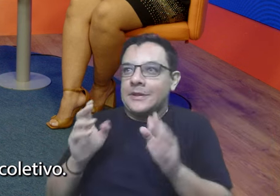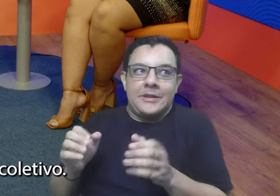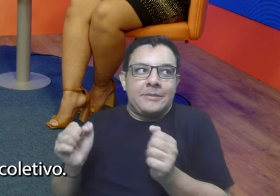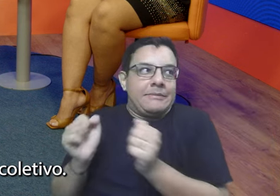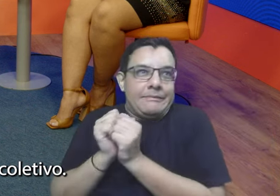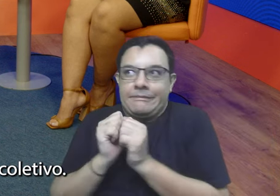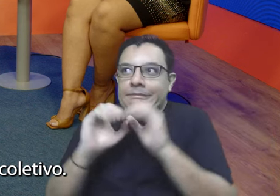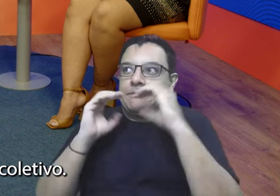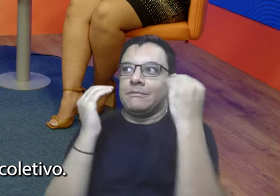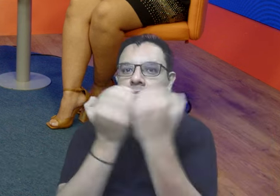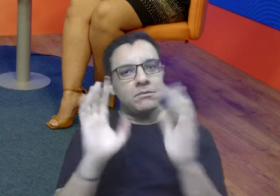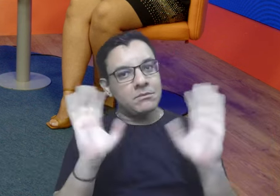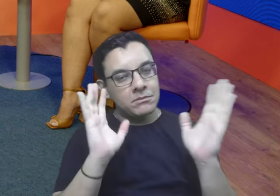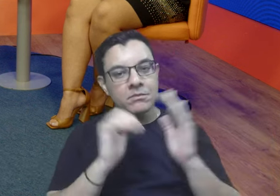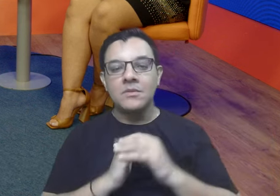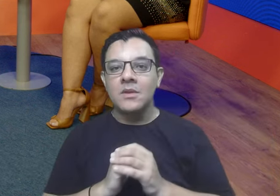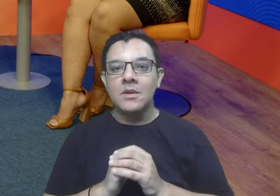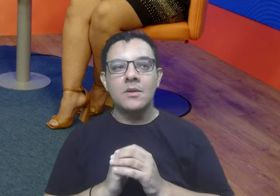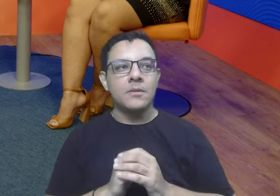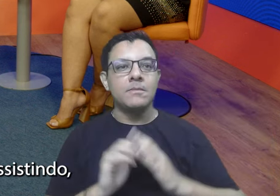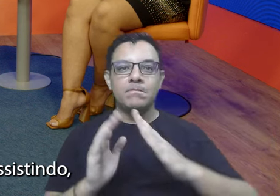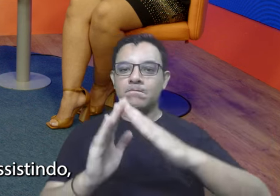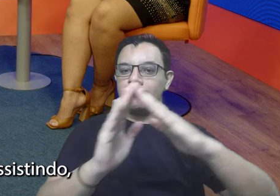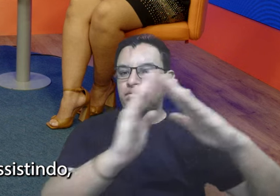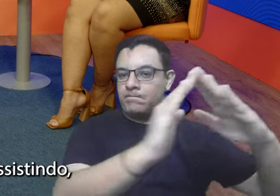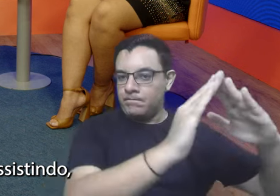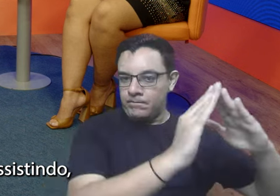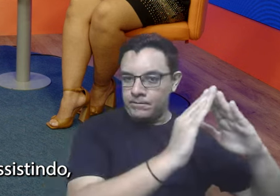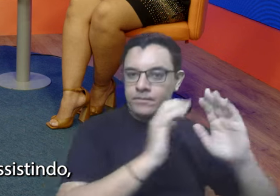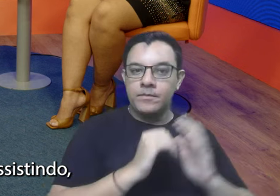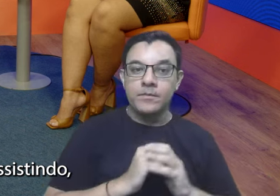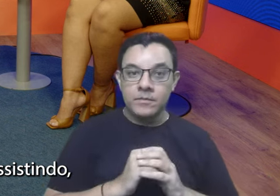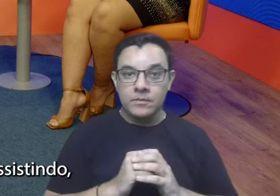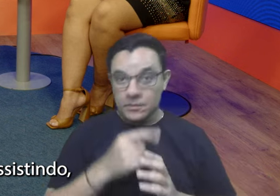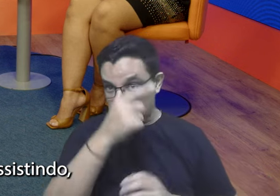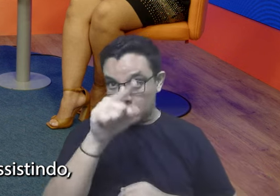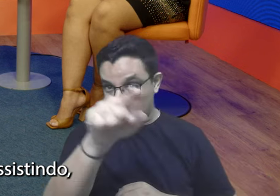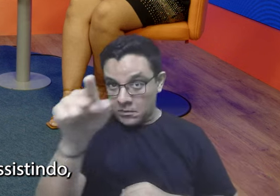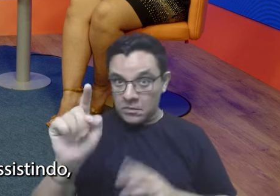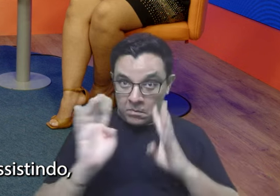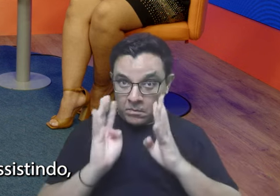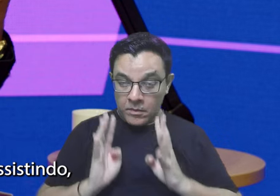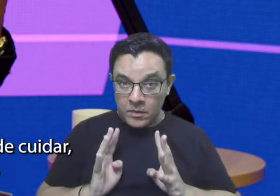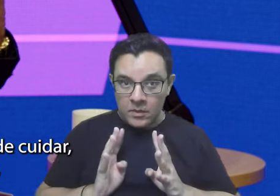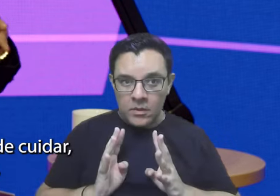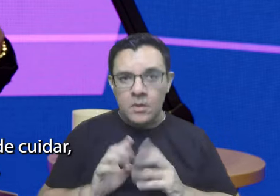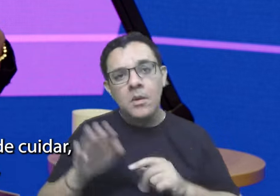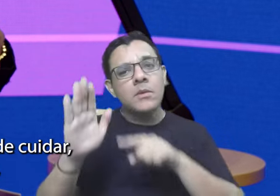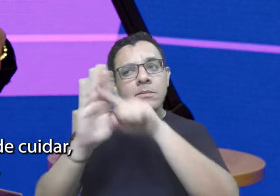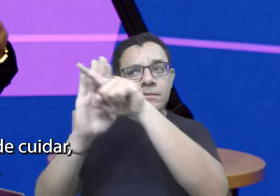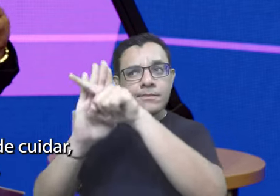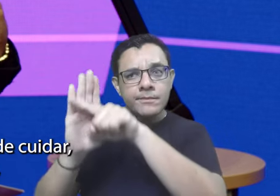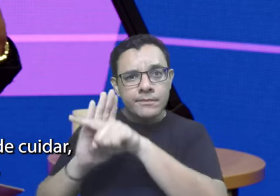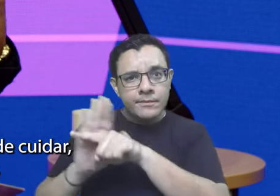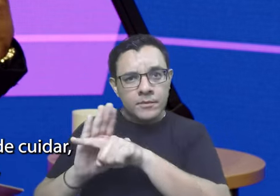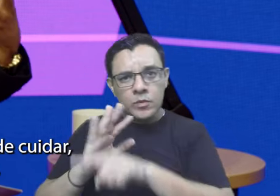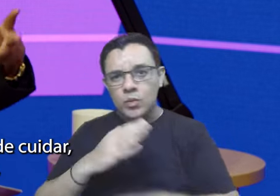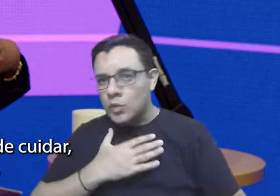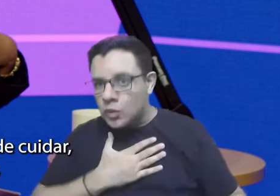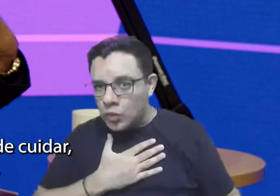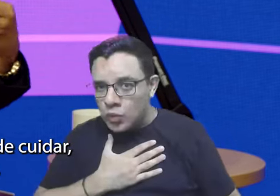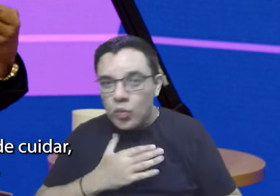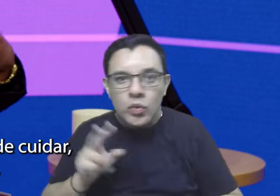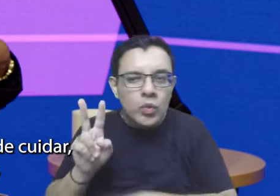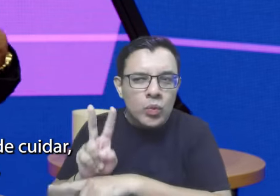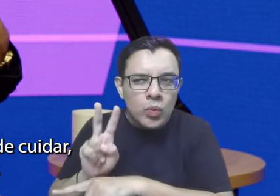coletivo né então eu acho que para quem tá aí nos Ass faça uma pesquisa se você